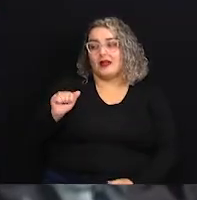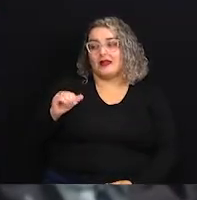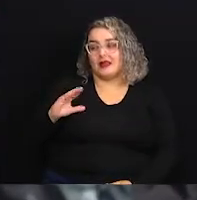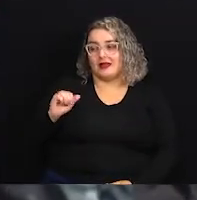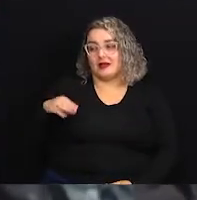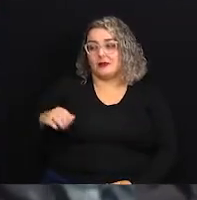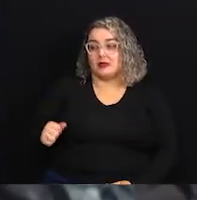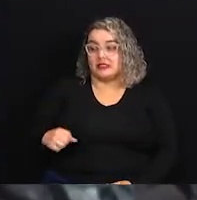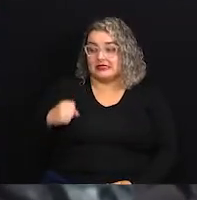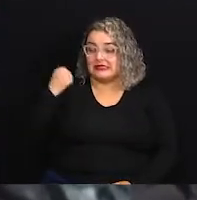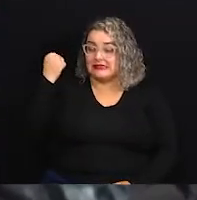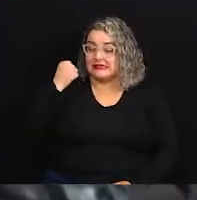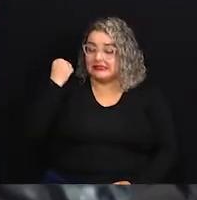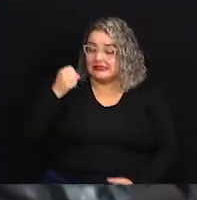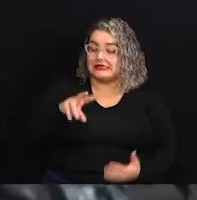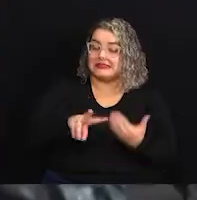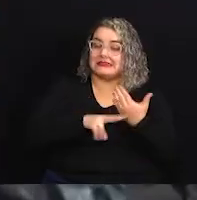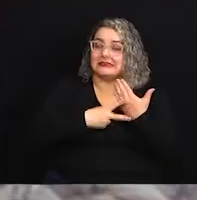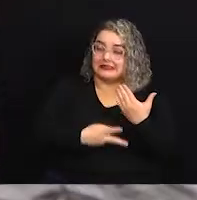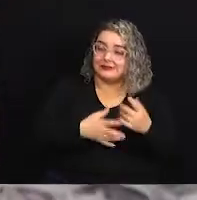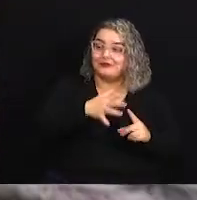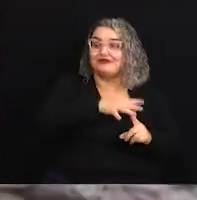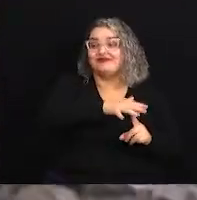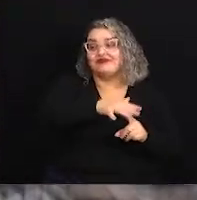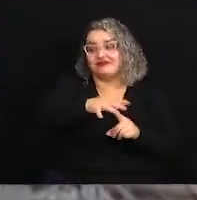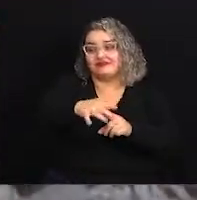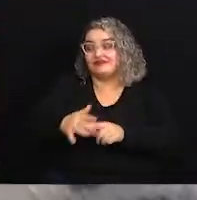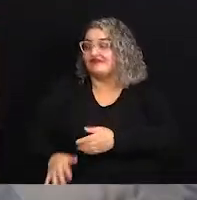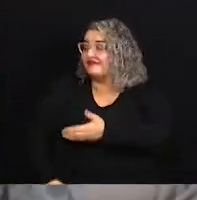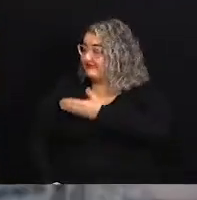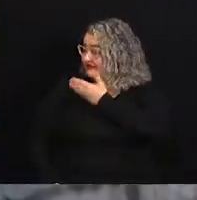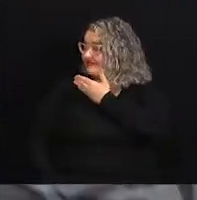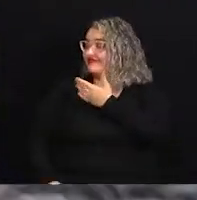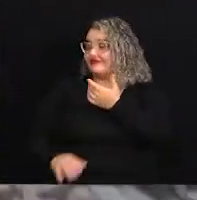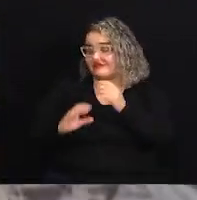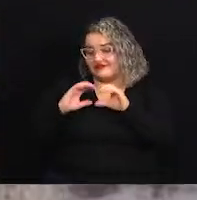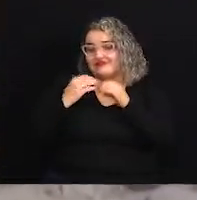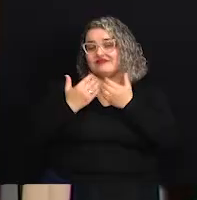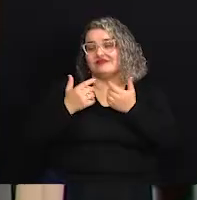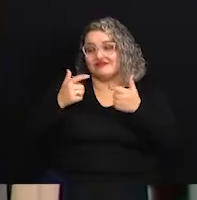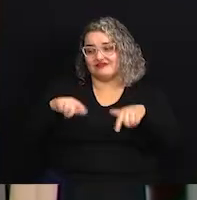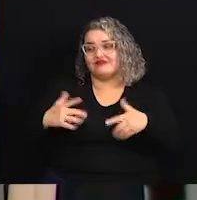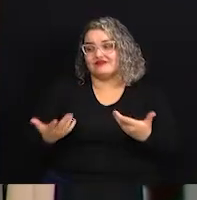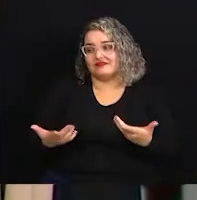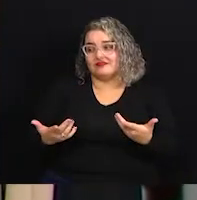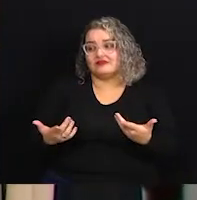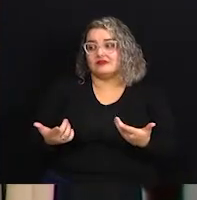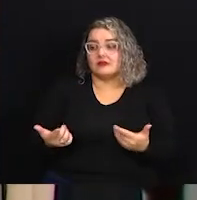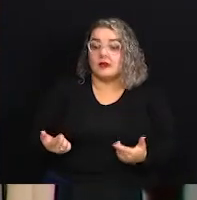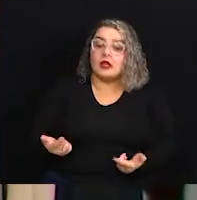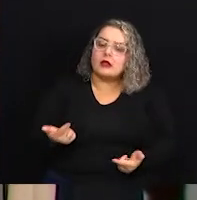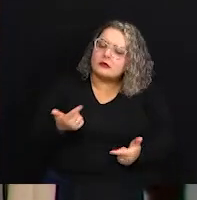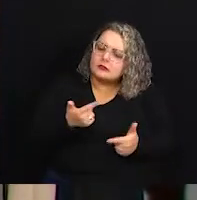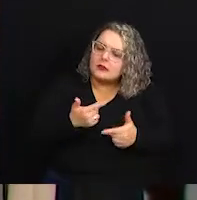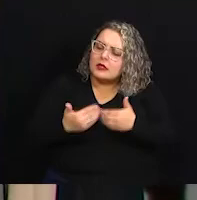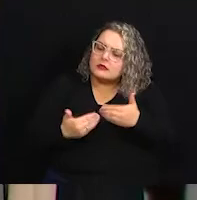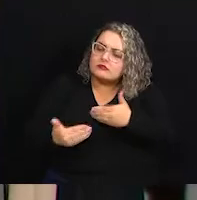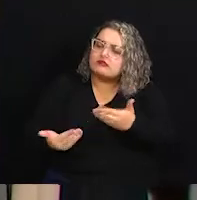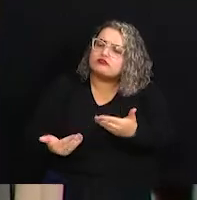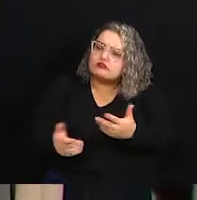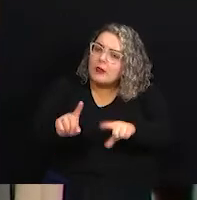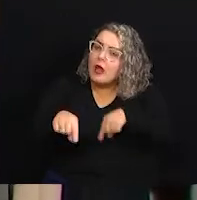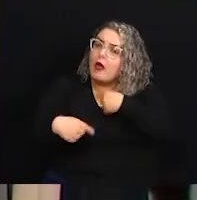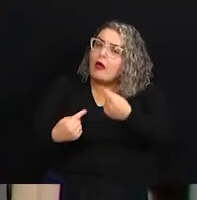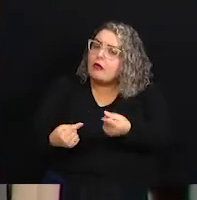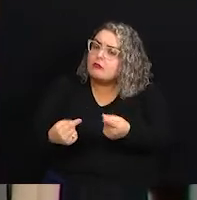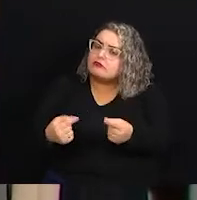que gera graves consequências ao meio ambiente e à comunidade local. Na contramão desse processo, há